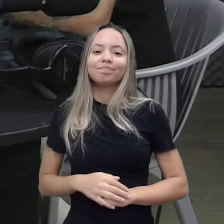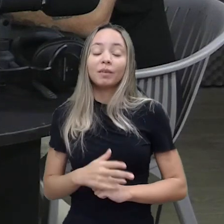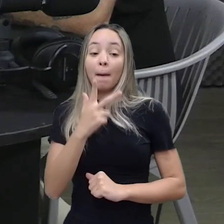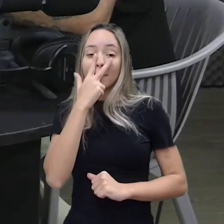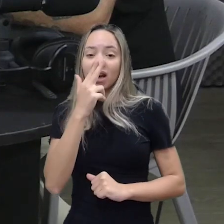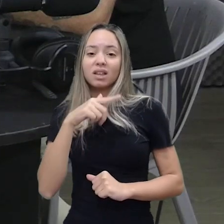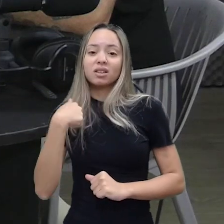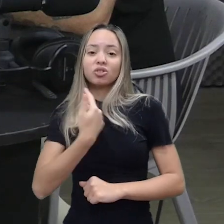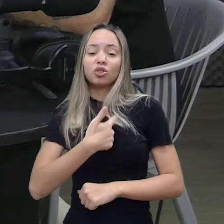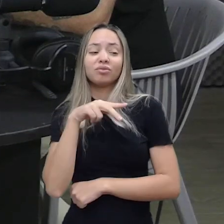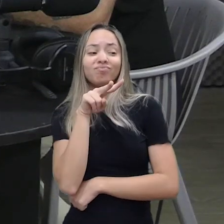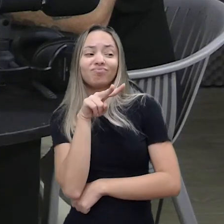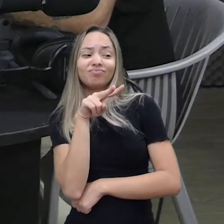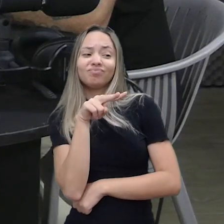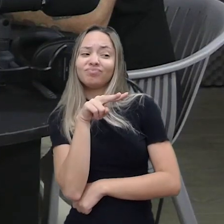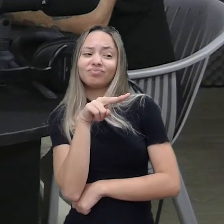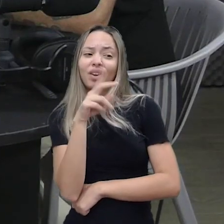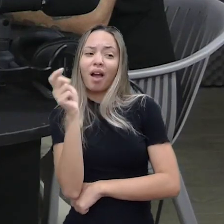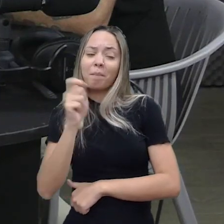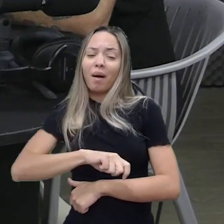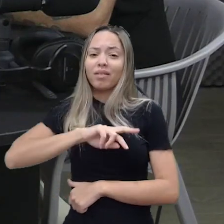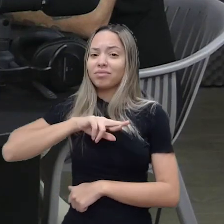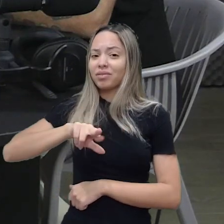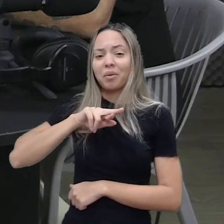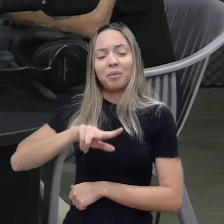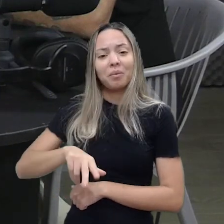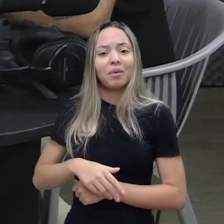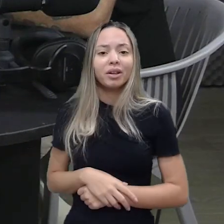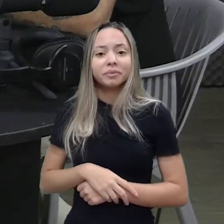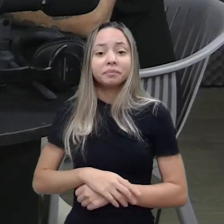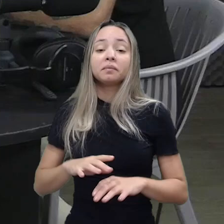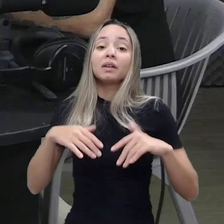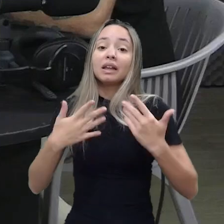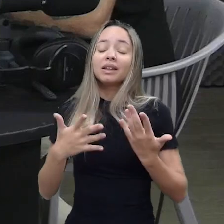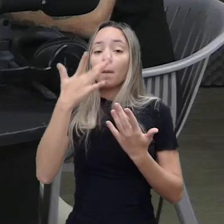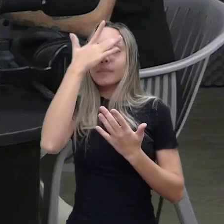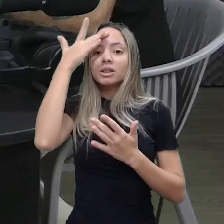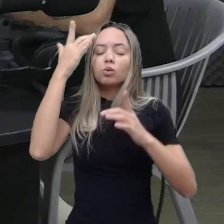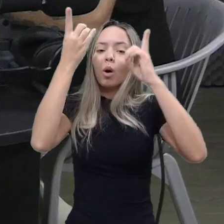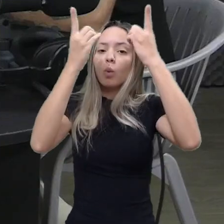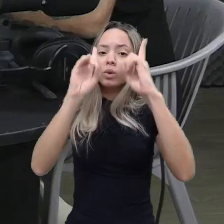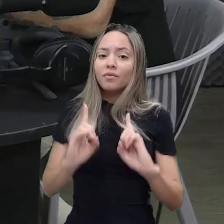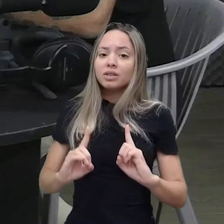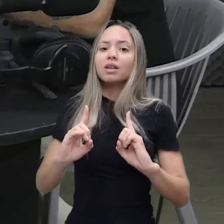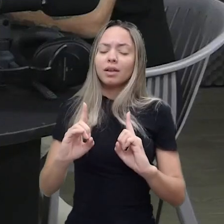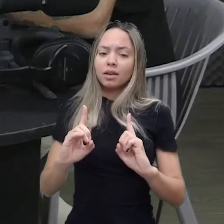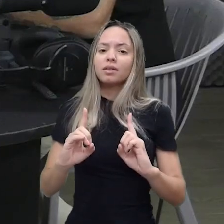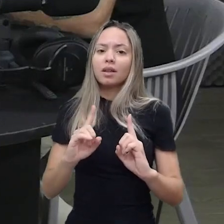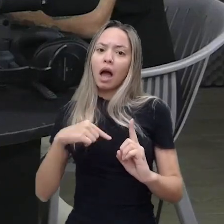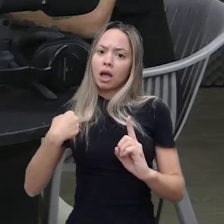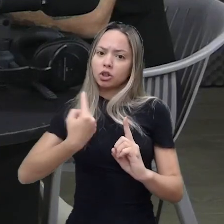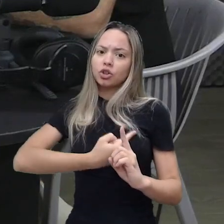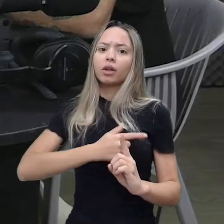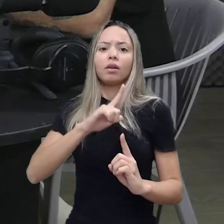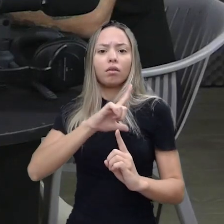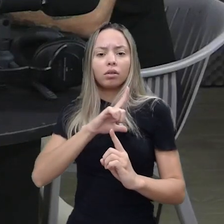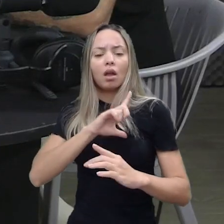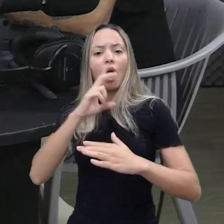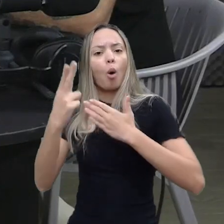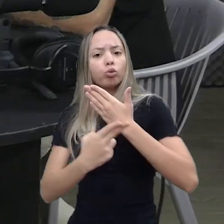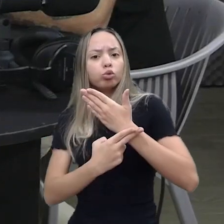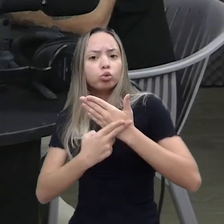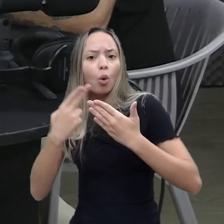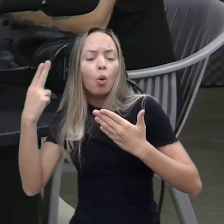sujeito incapaz na sociedade. E hoje, as pessoas com deficiência, a gente tem influencers, a gente tem autores, a gente